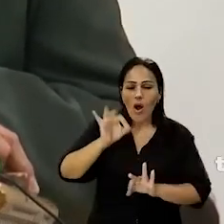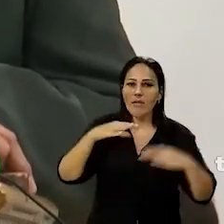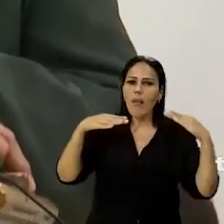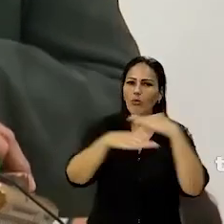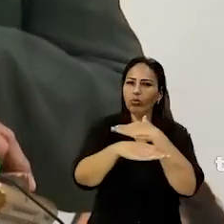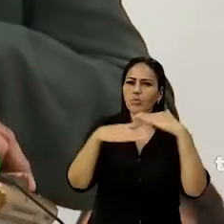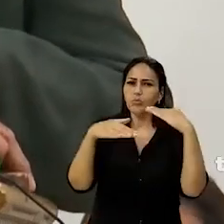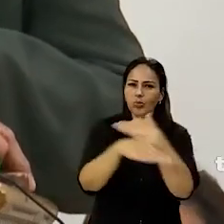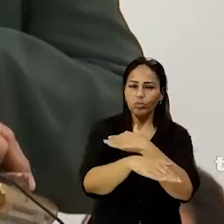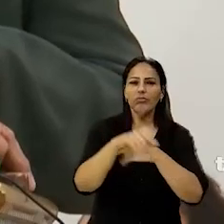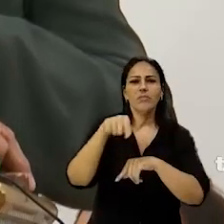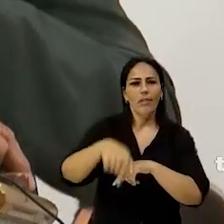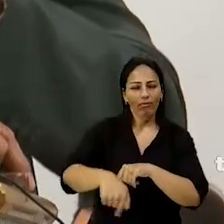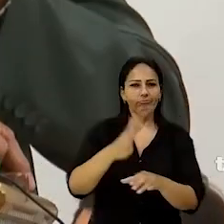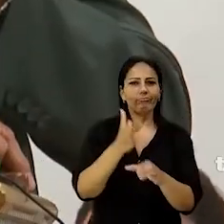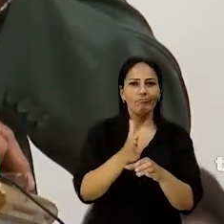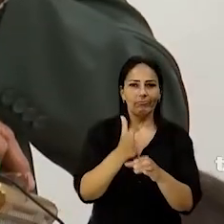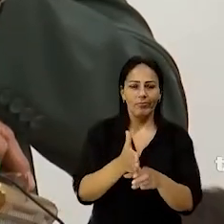Caicó, que